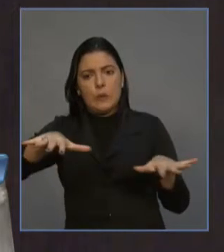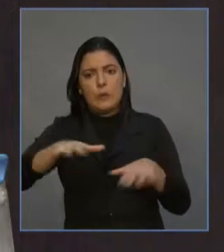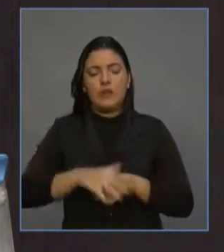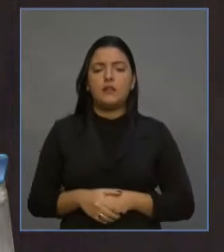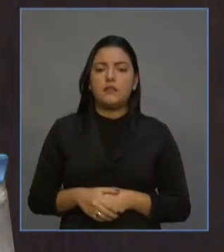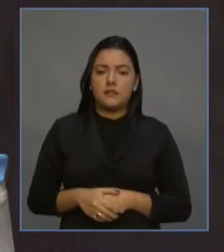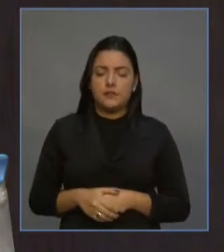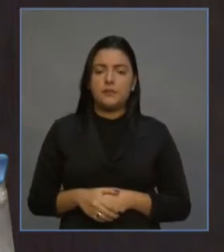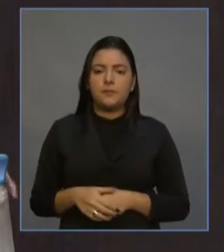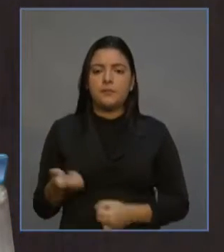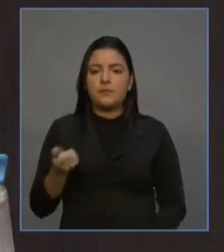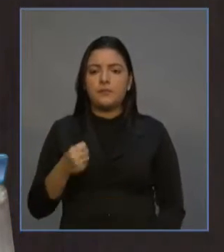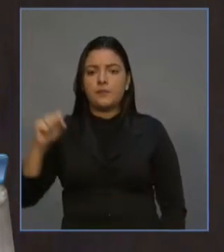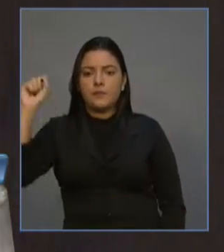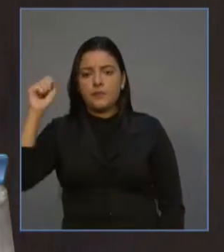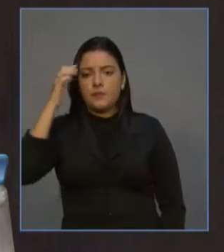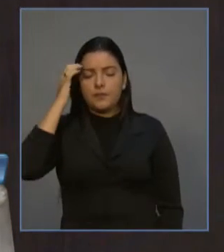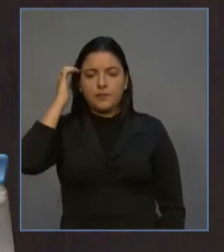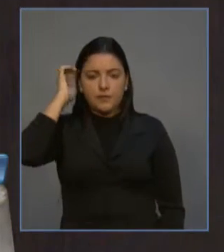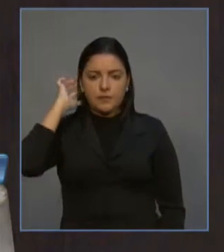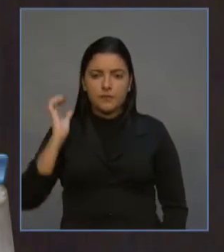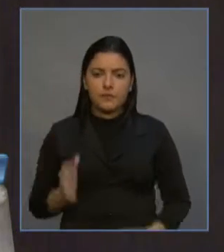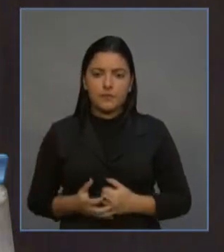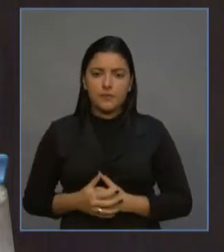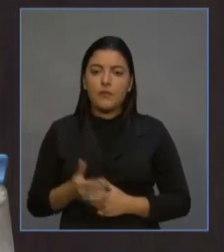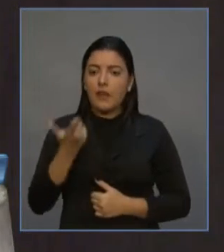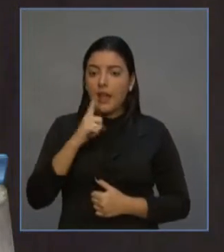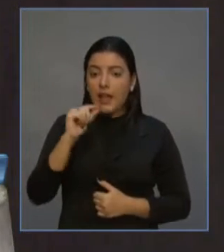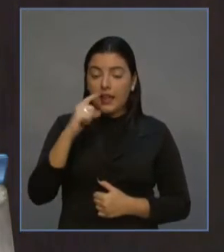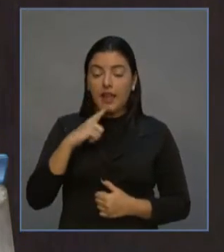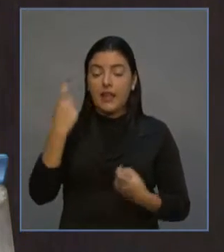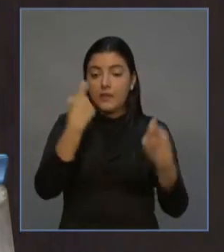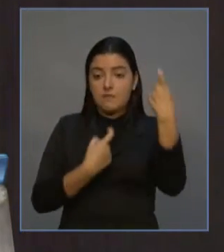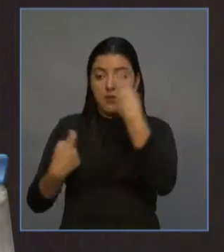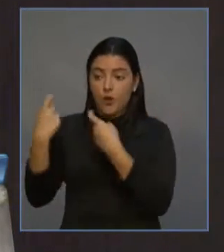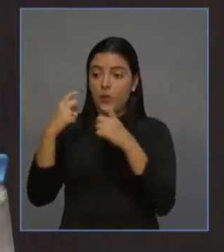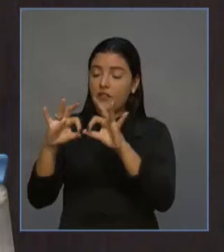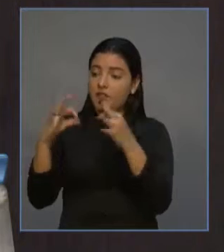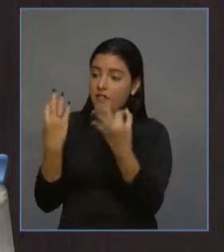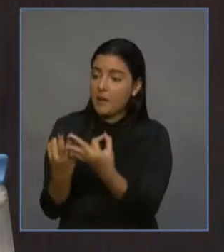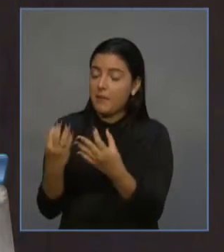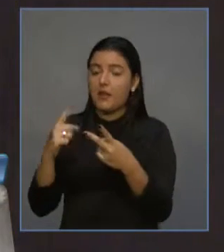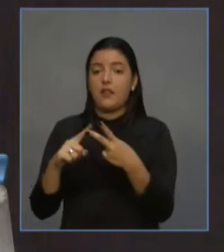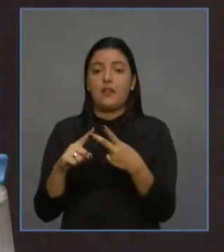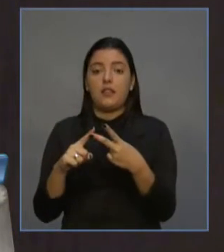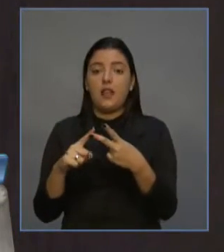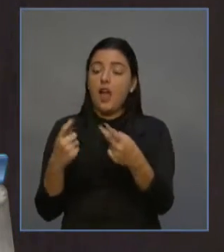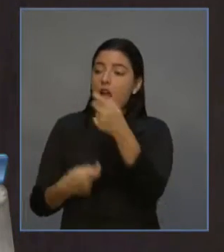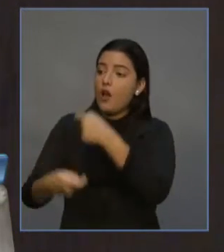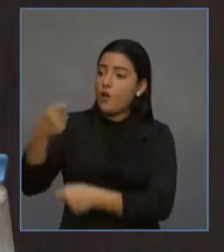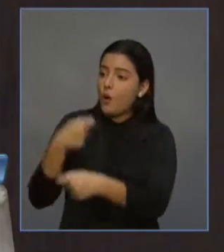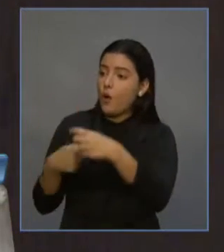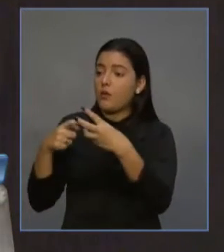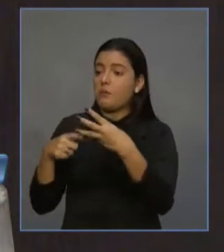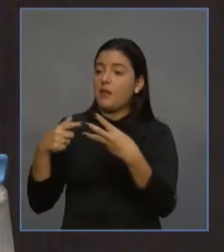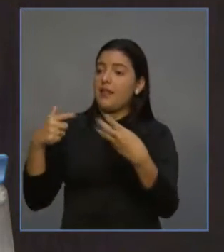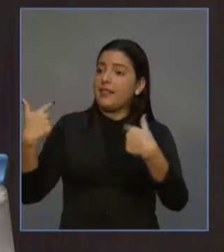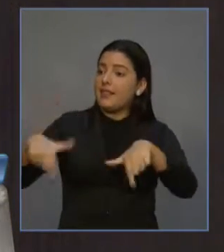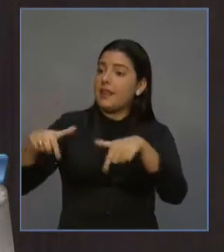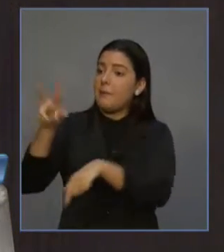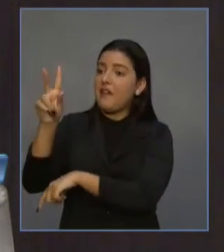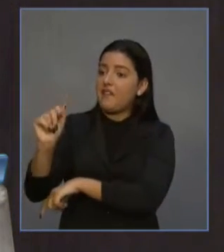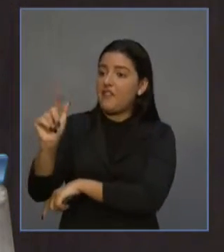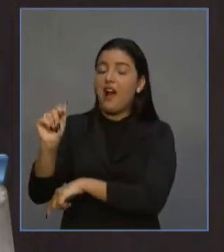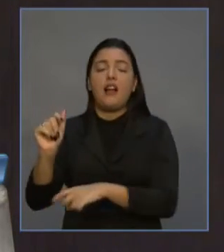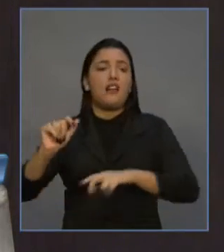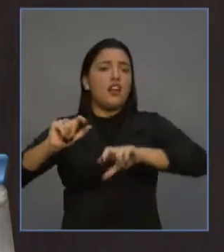falaciosa, absolutamente falaciosa, porque quem está preocupado com a família, está preocupado sobretudo com a economia, com o emprego, com quaisquer tipos